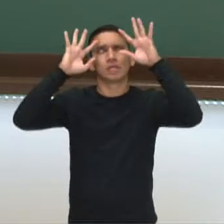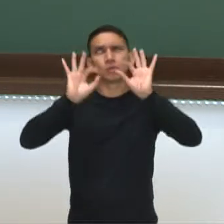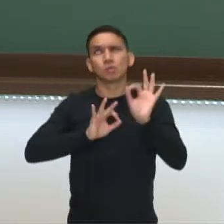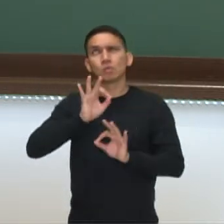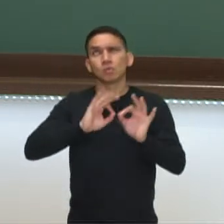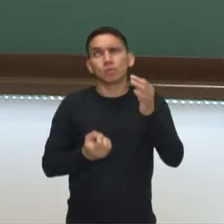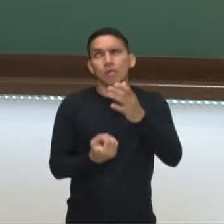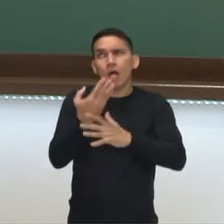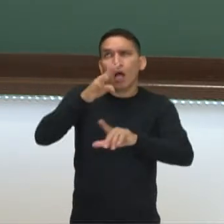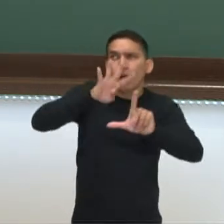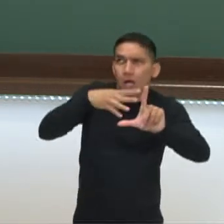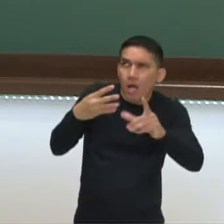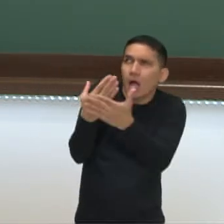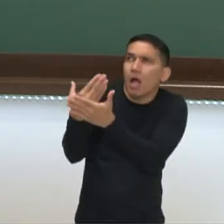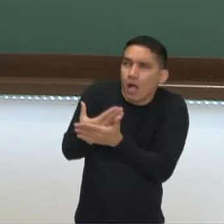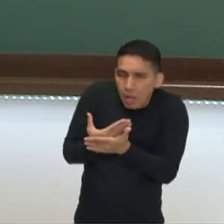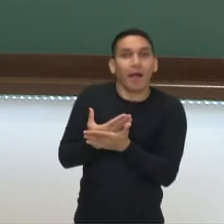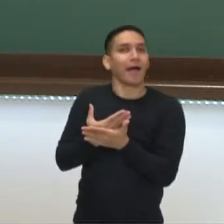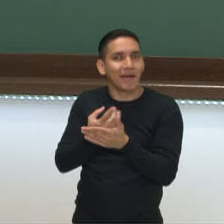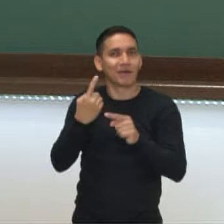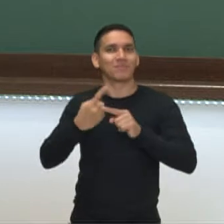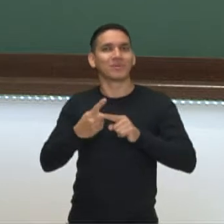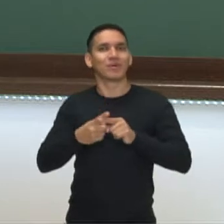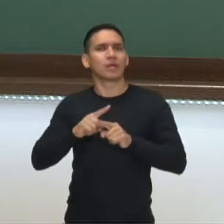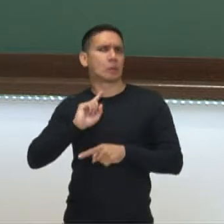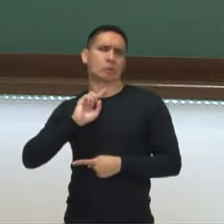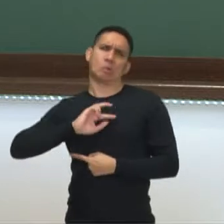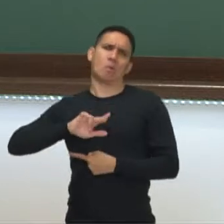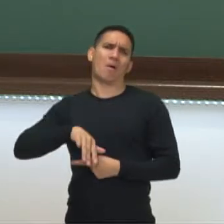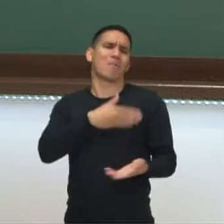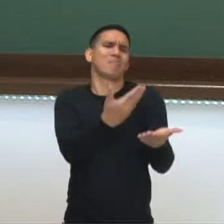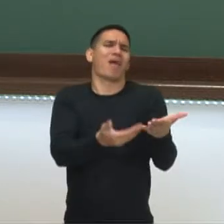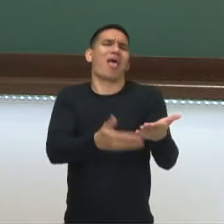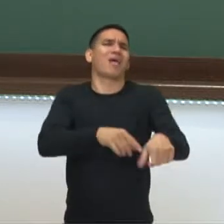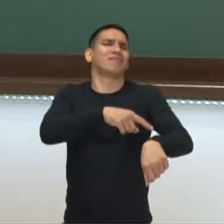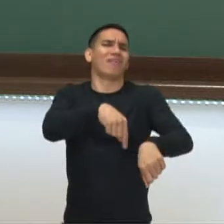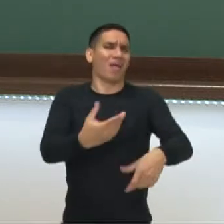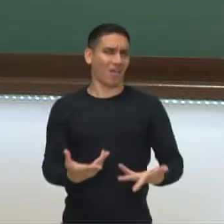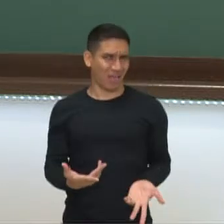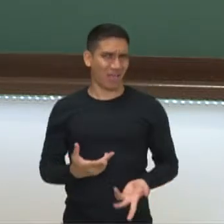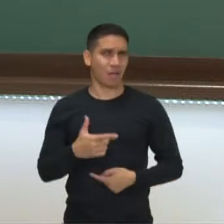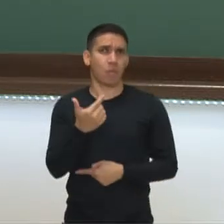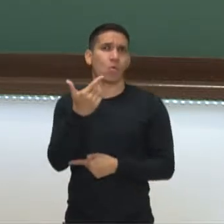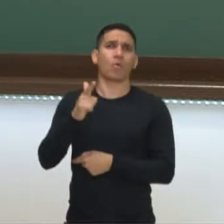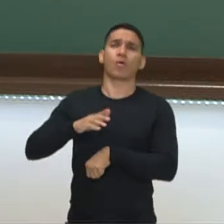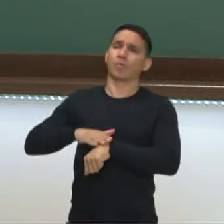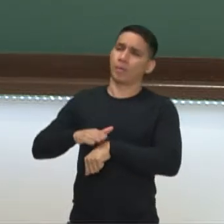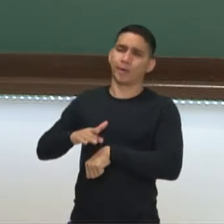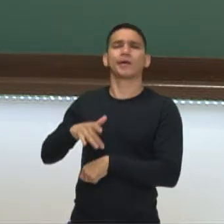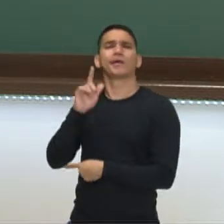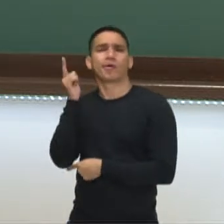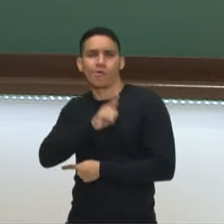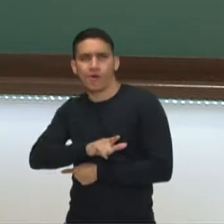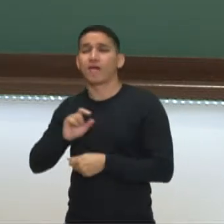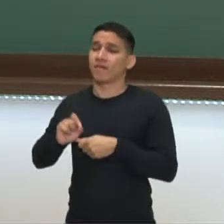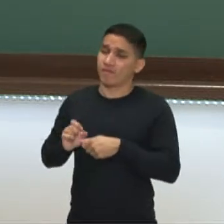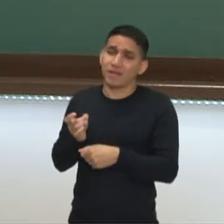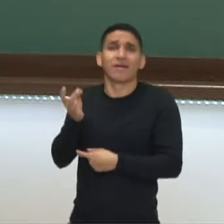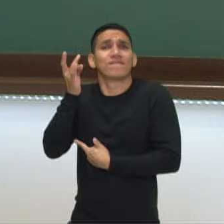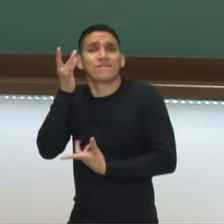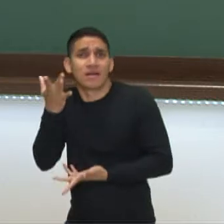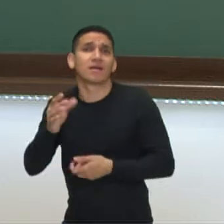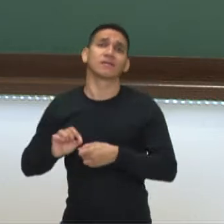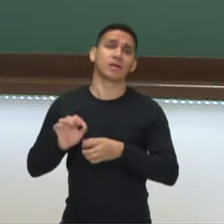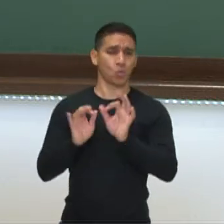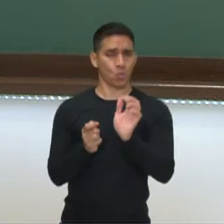de estudo para que a gente não invista tempo em uma atividade que nós faríamos tranquilamente, ou que a gente tem facilidade em